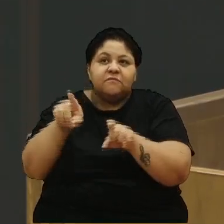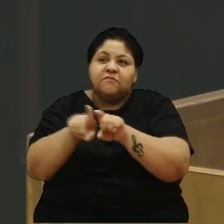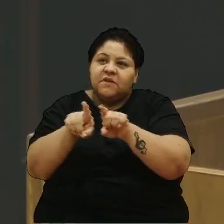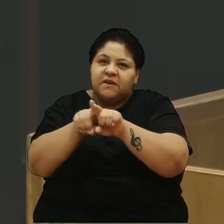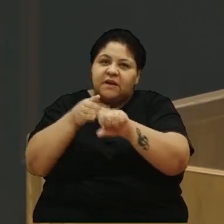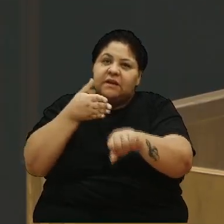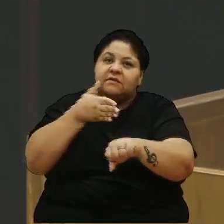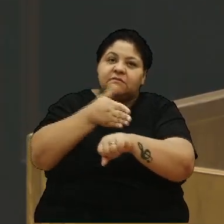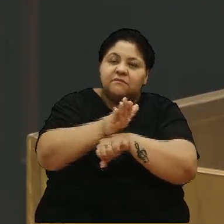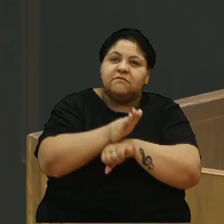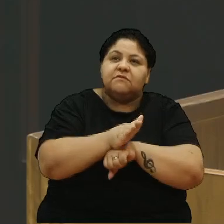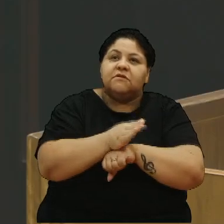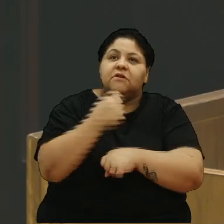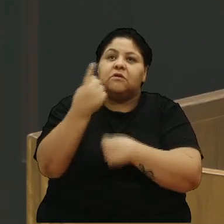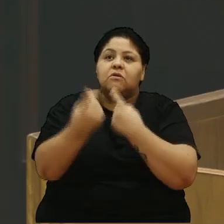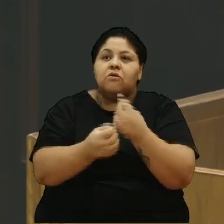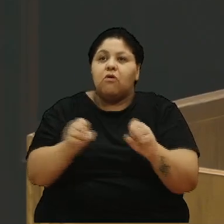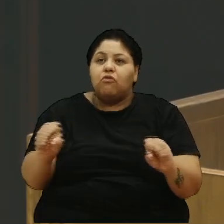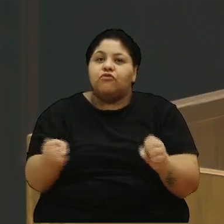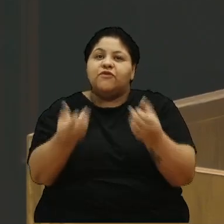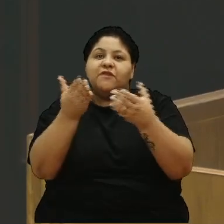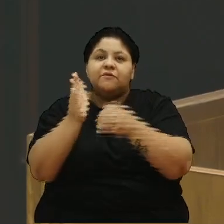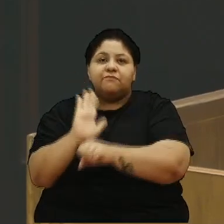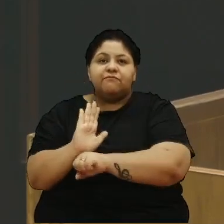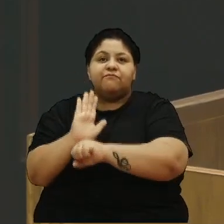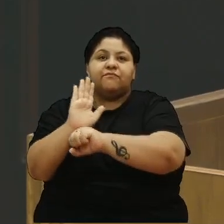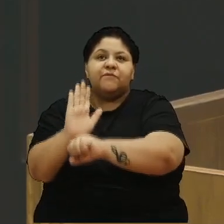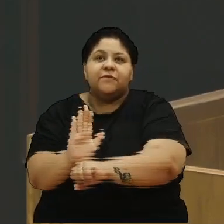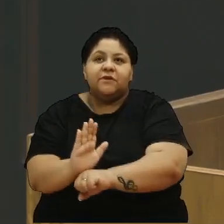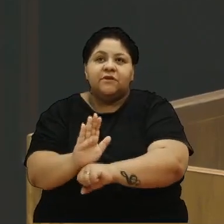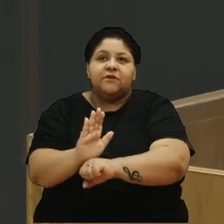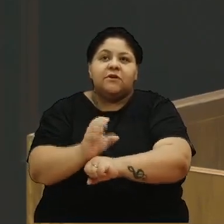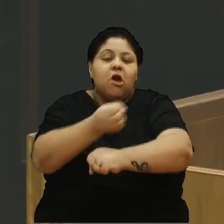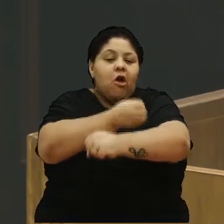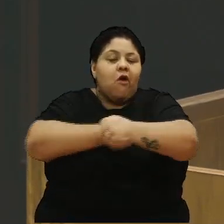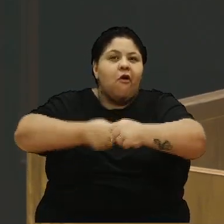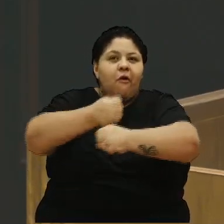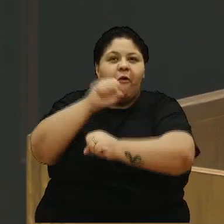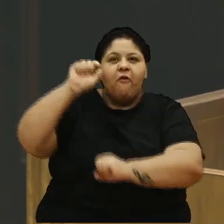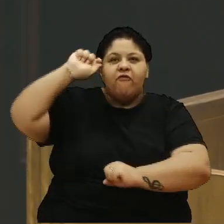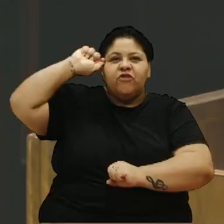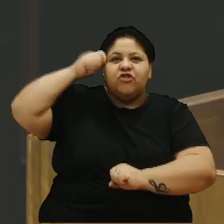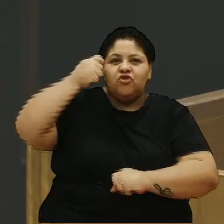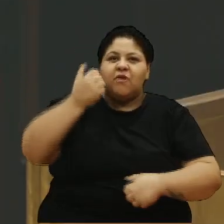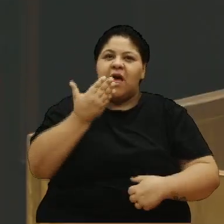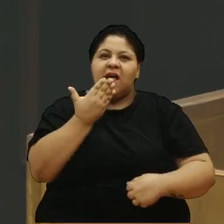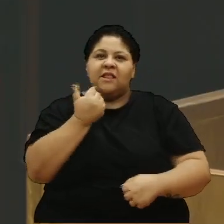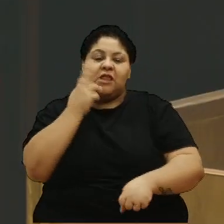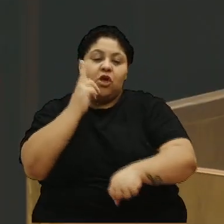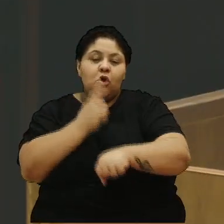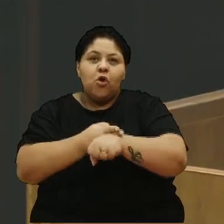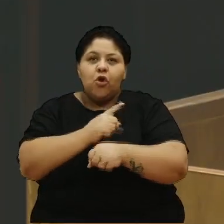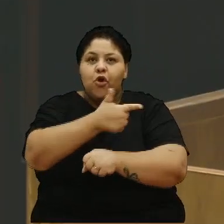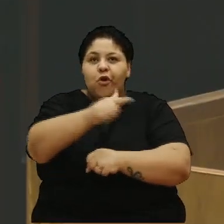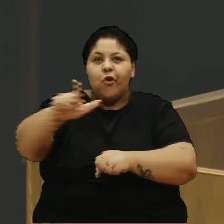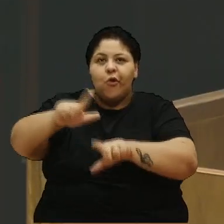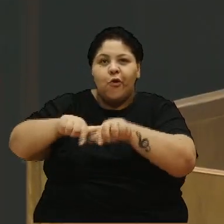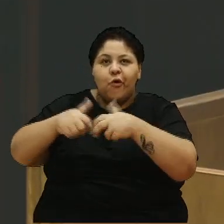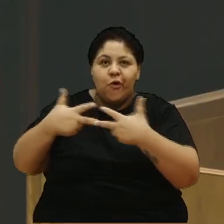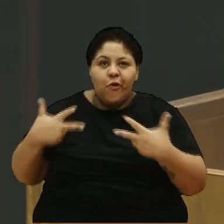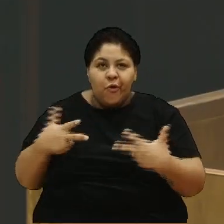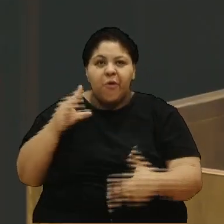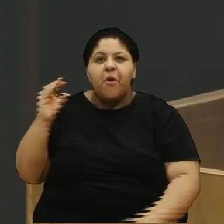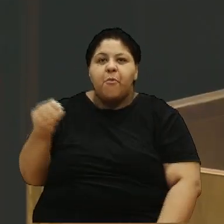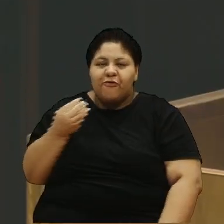e promovemos alguns eventos beneficentes, feijoadas, almoços e outras atividades. E até,